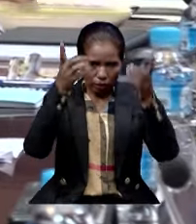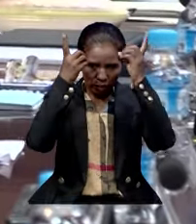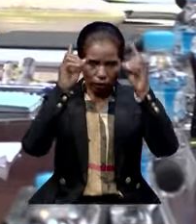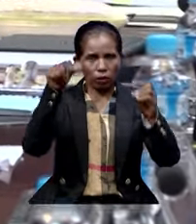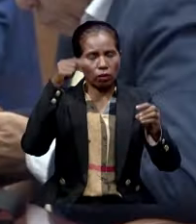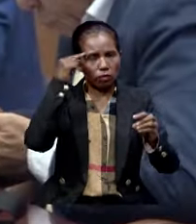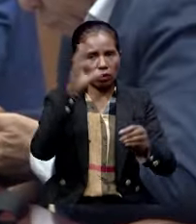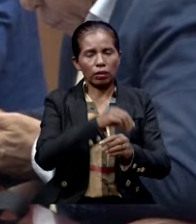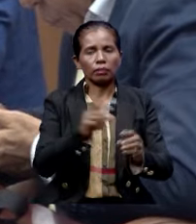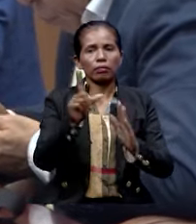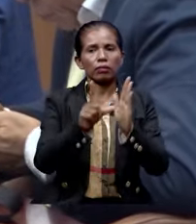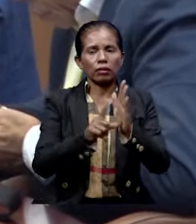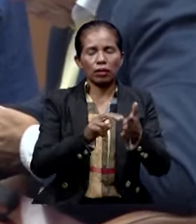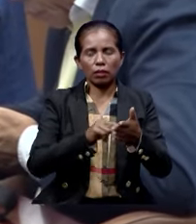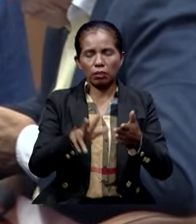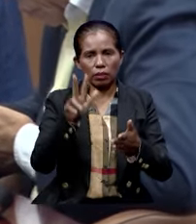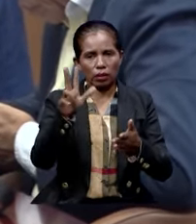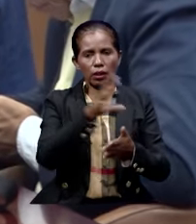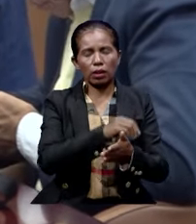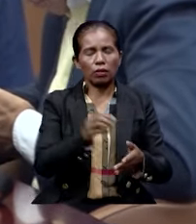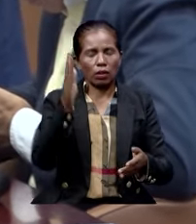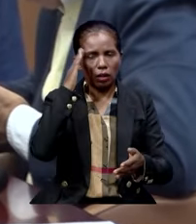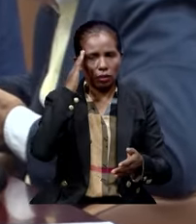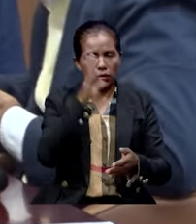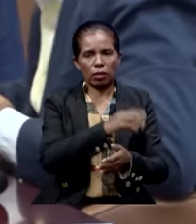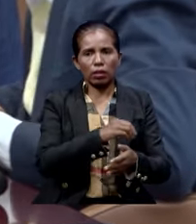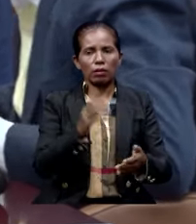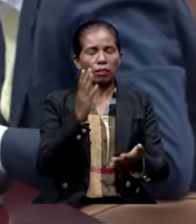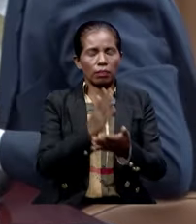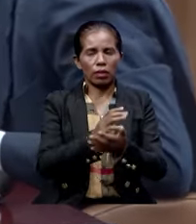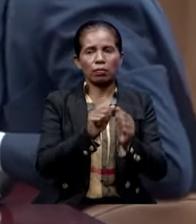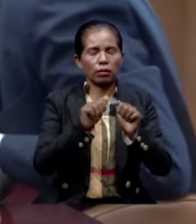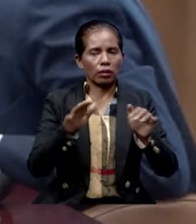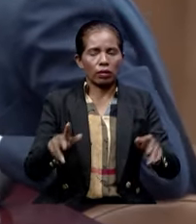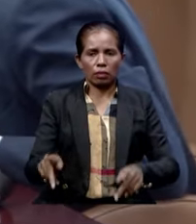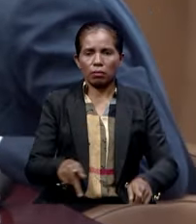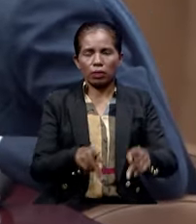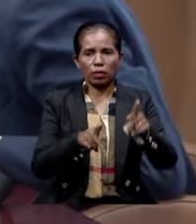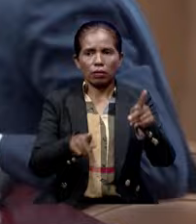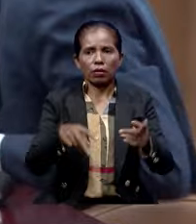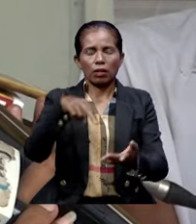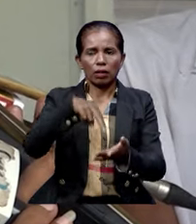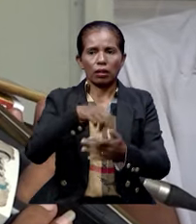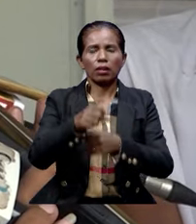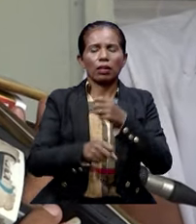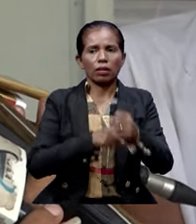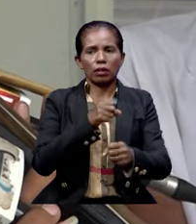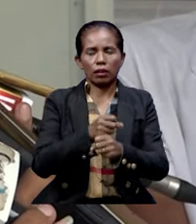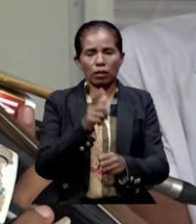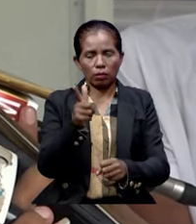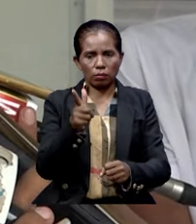governo de revoga lei número 3, né? Com intenção de destruir sistema de administração pública na Bejari quase tinham